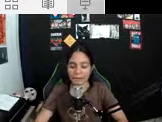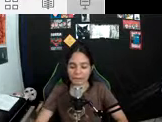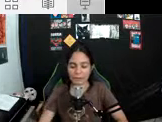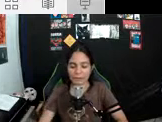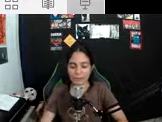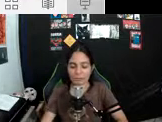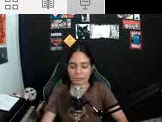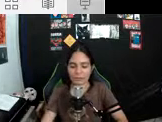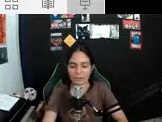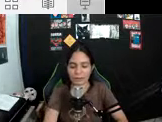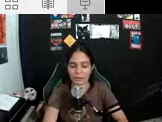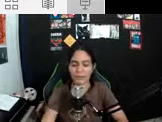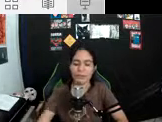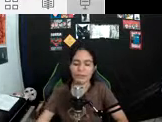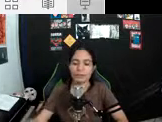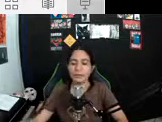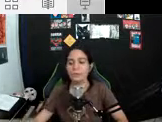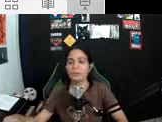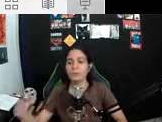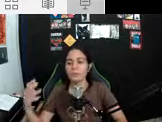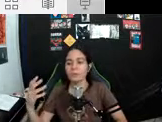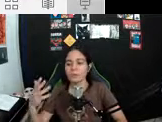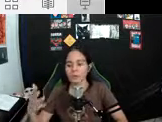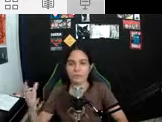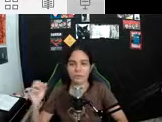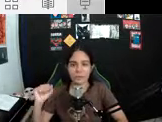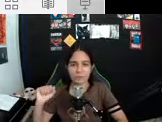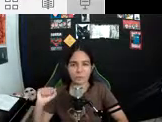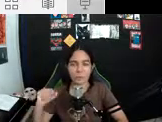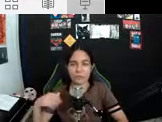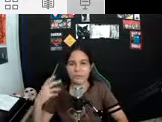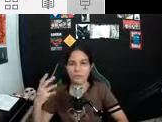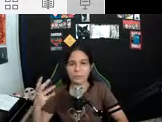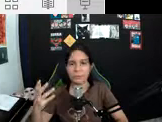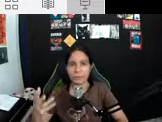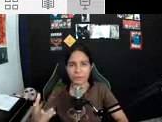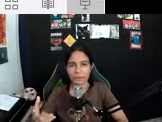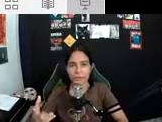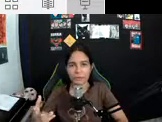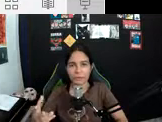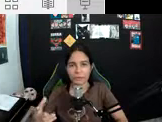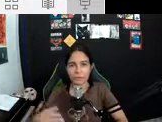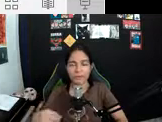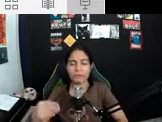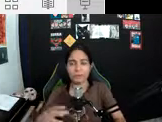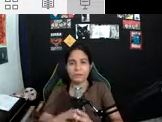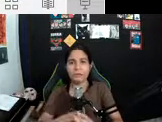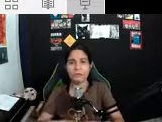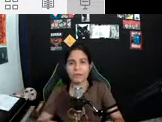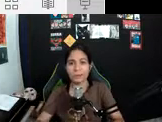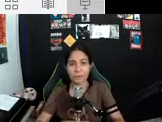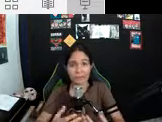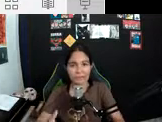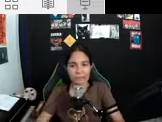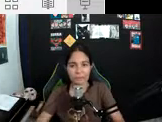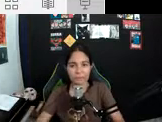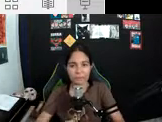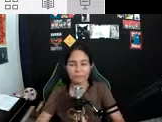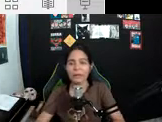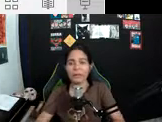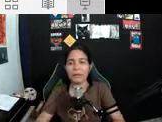lei vigente, tá? Então, nos casos, vamos supor, vocês como profissionais de enfermagem, vocês vão estar junto